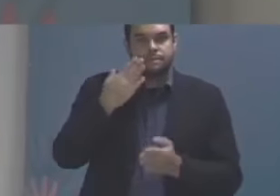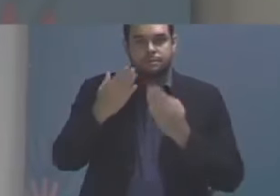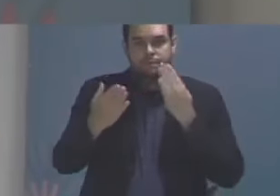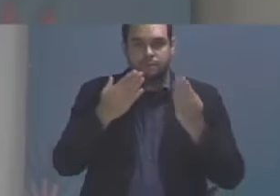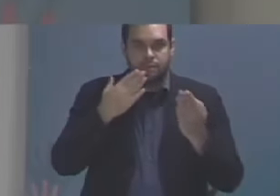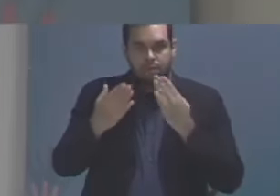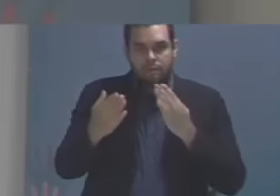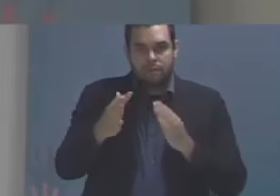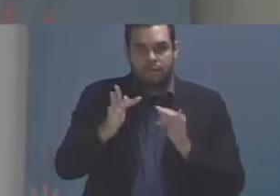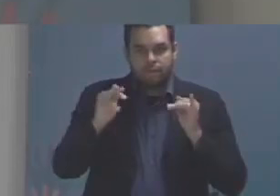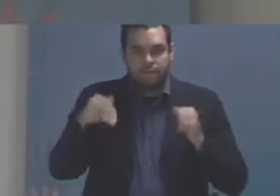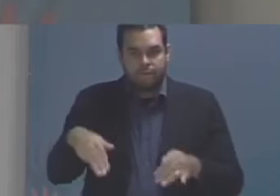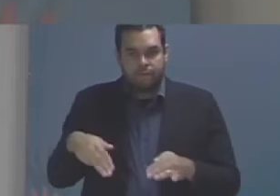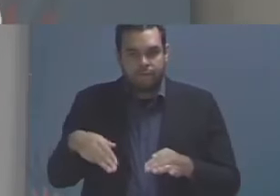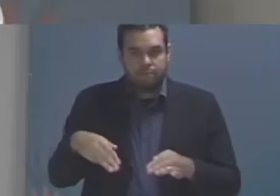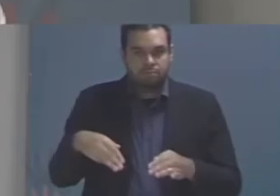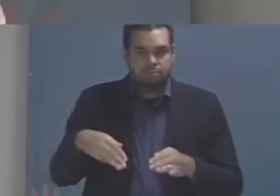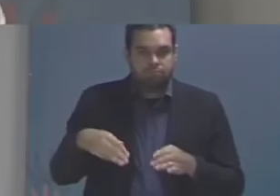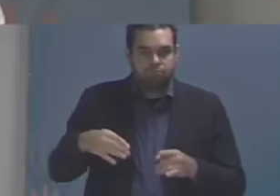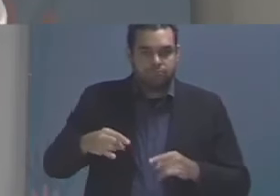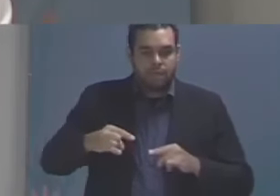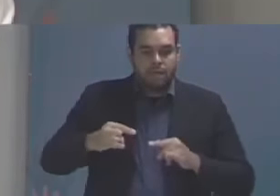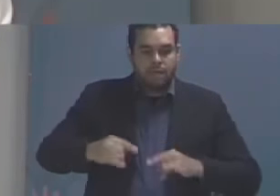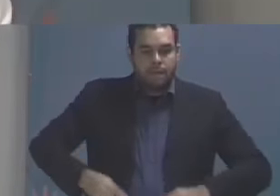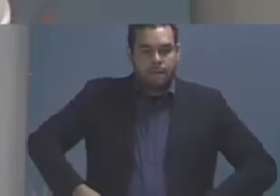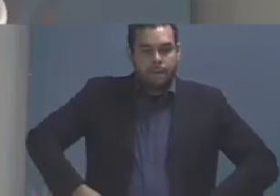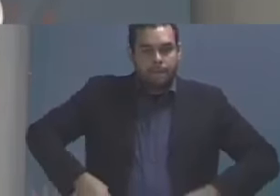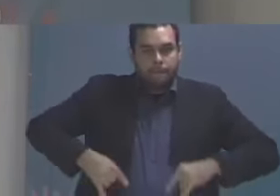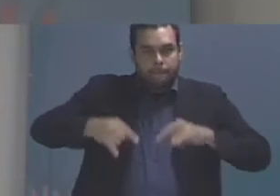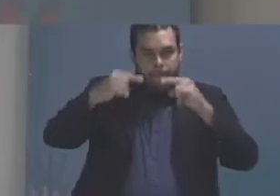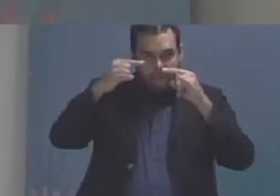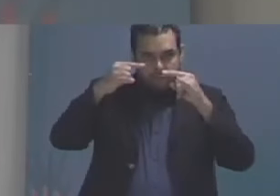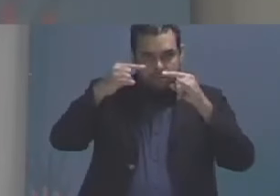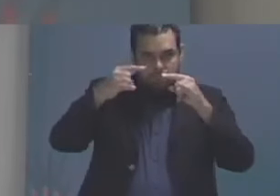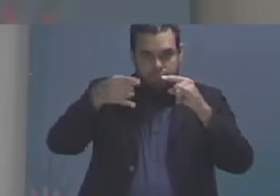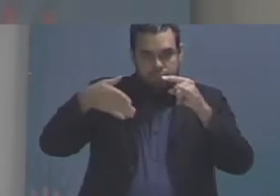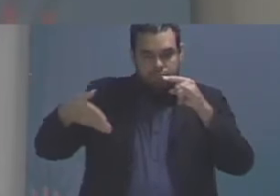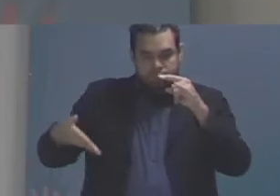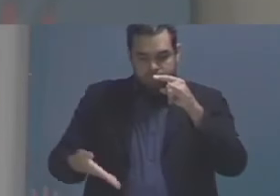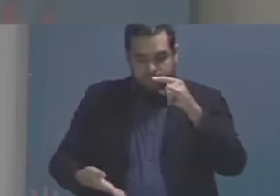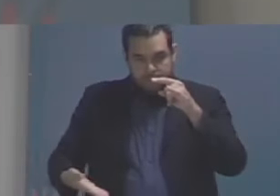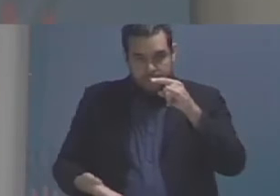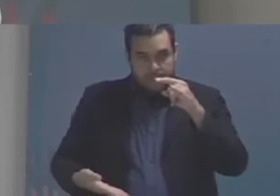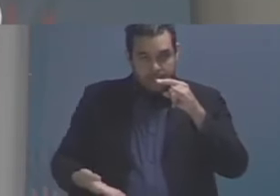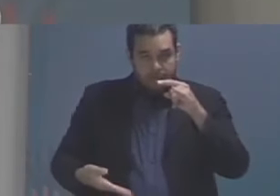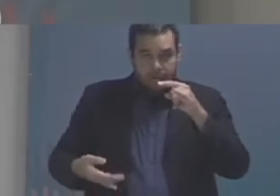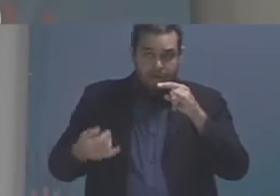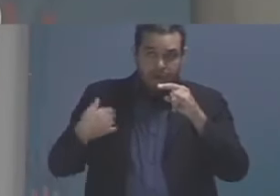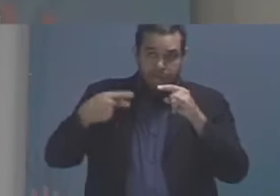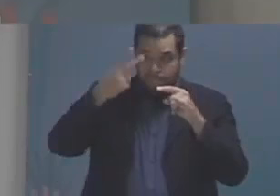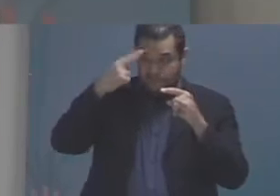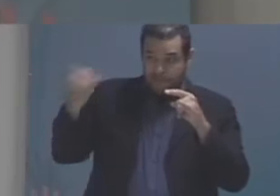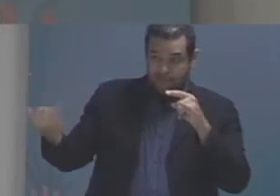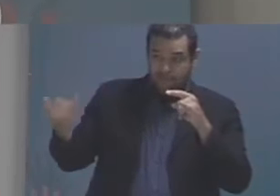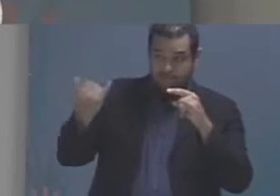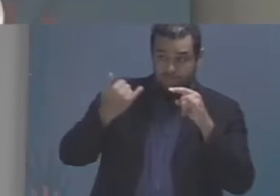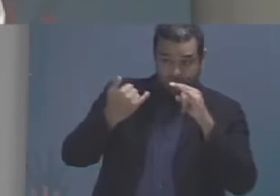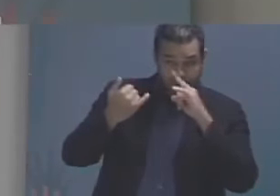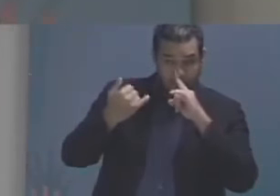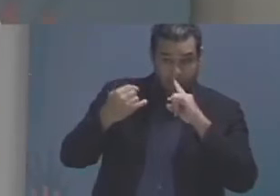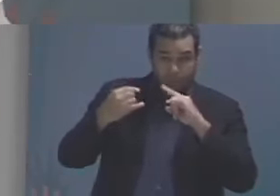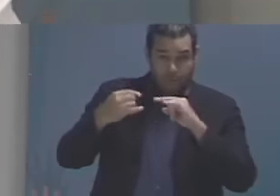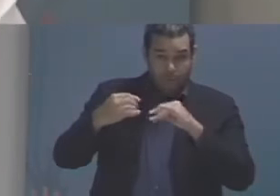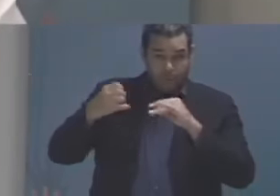você está no térreo de um prédio pegando fogo. Você até tem interesse em apagar o incêndio, mas alguém te diz, olha, o extintor está na